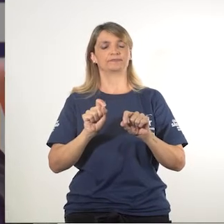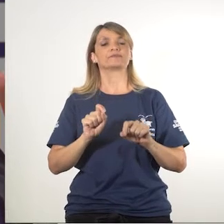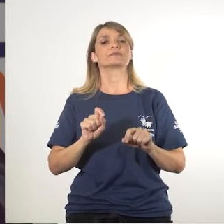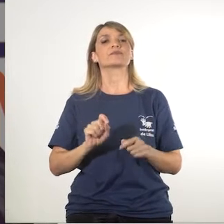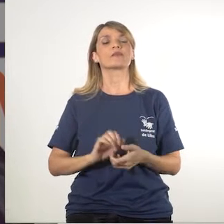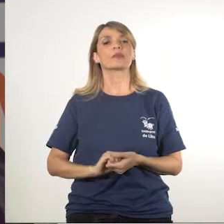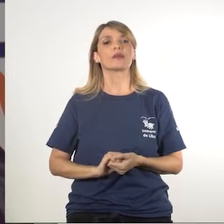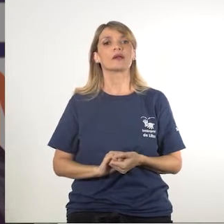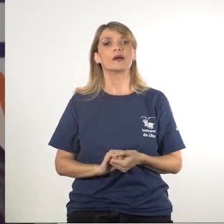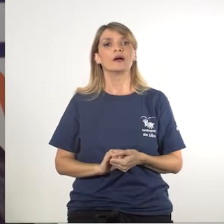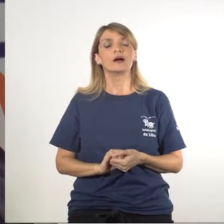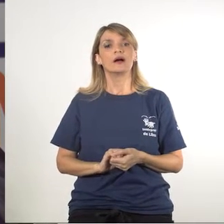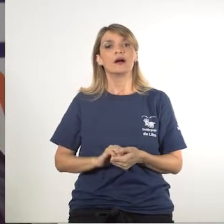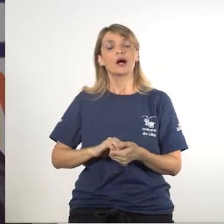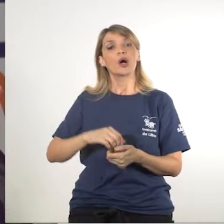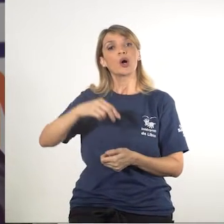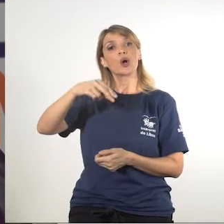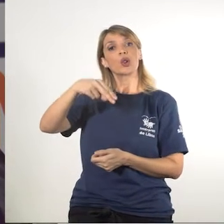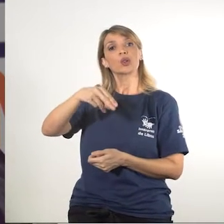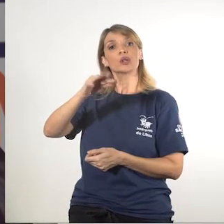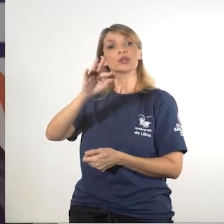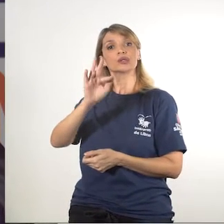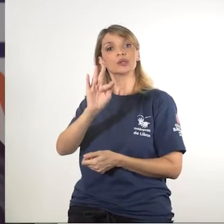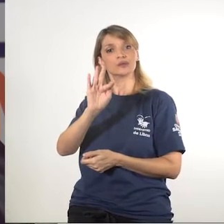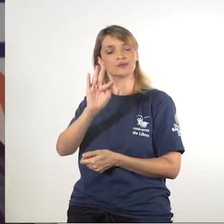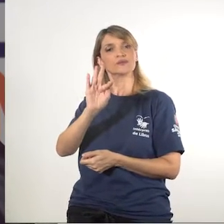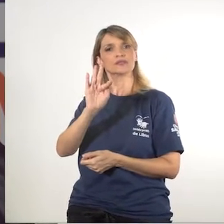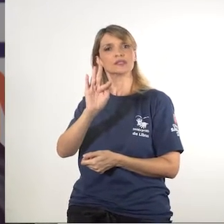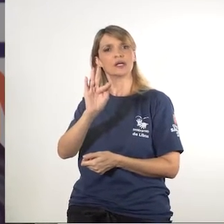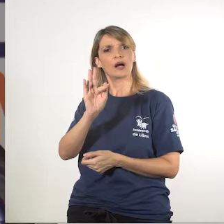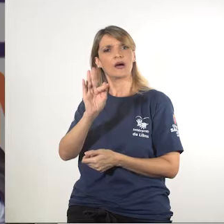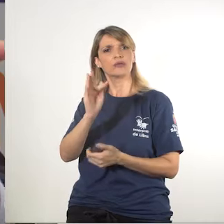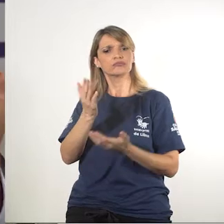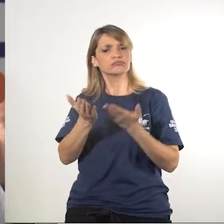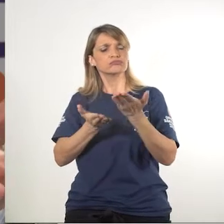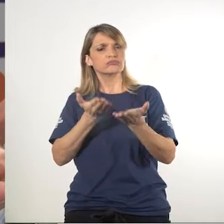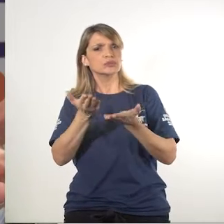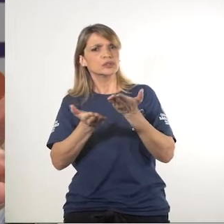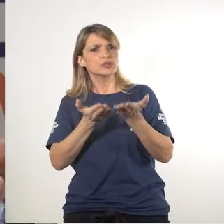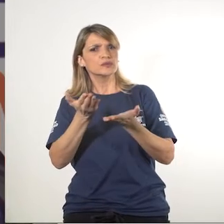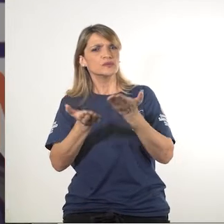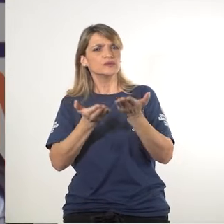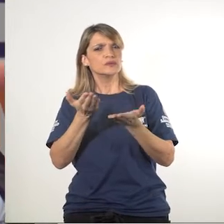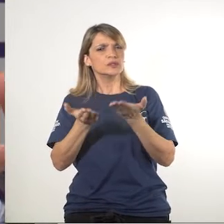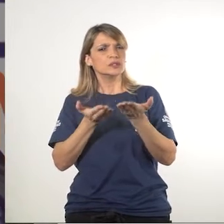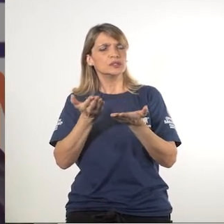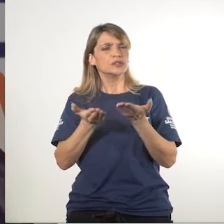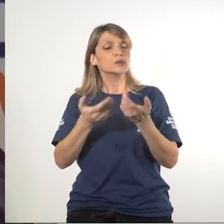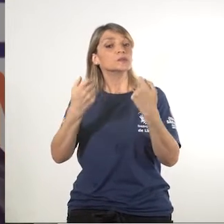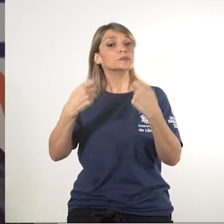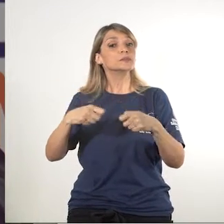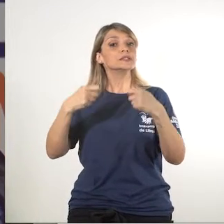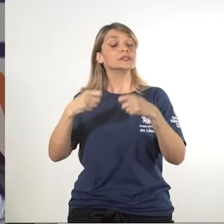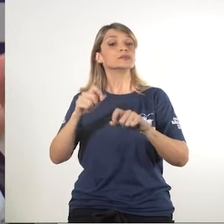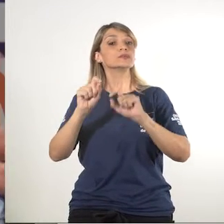uma cesta de notas fiscais de serviço, que para serem prestados